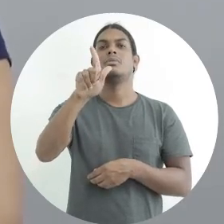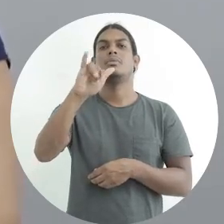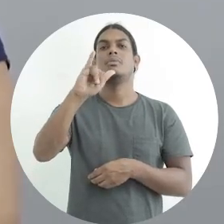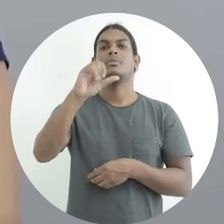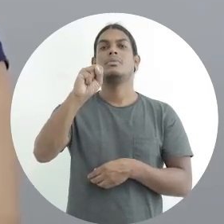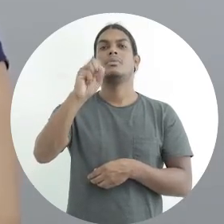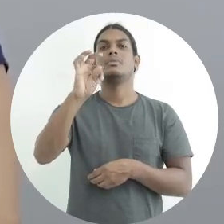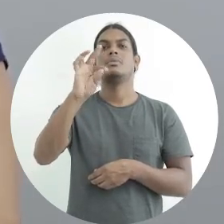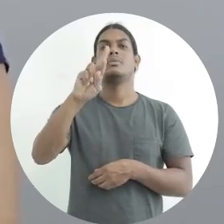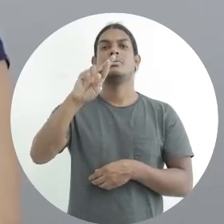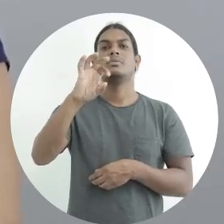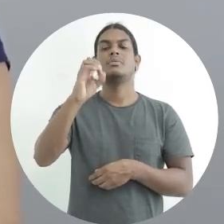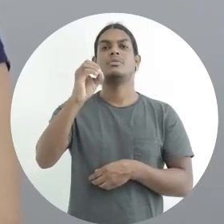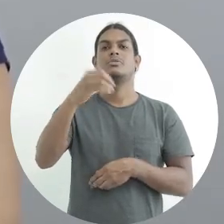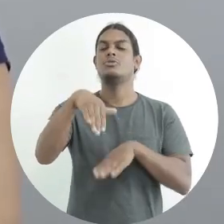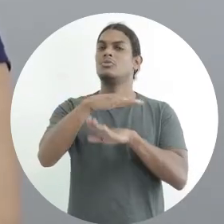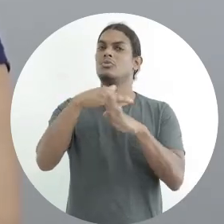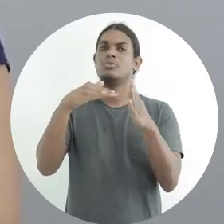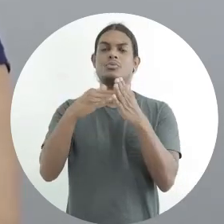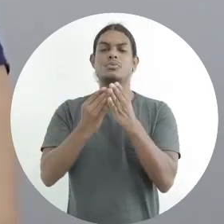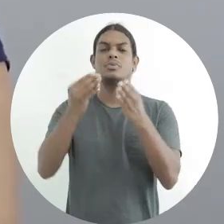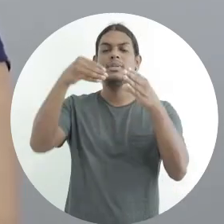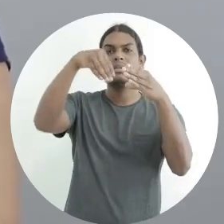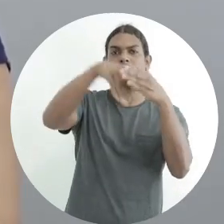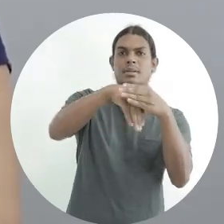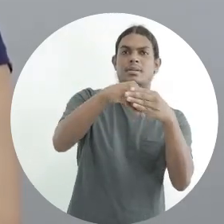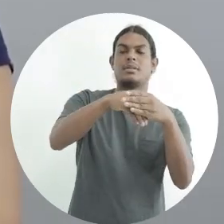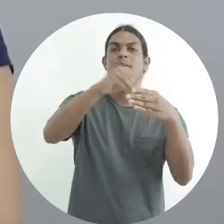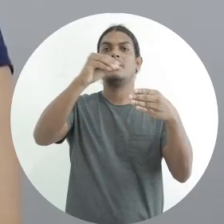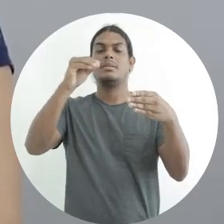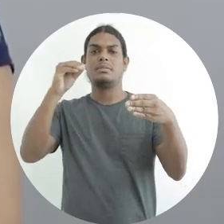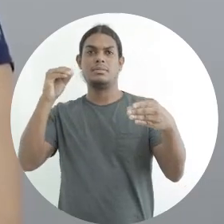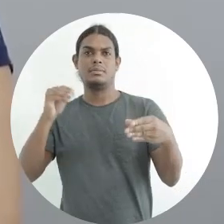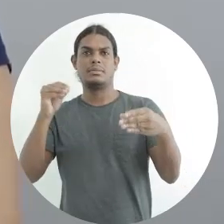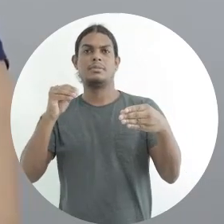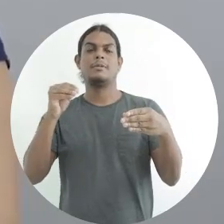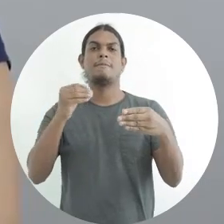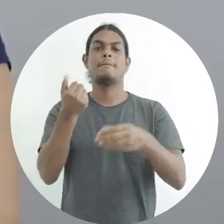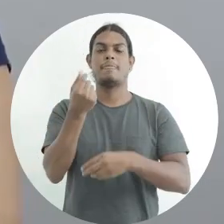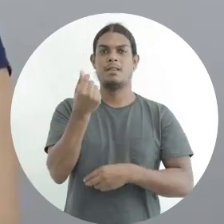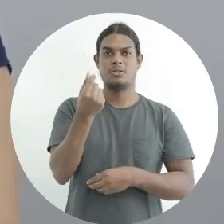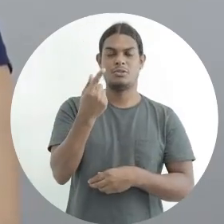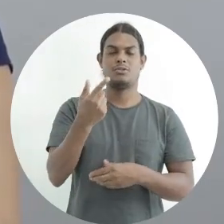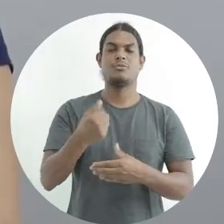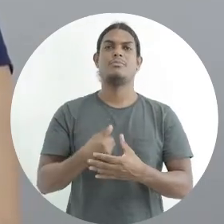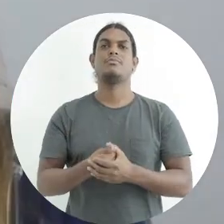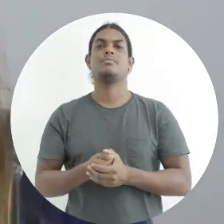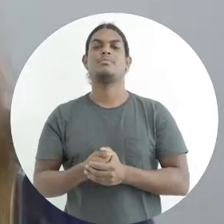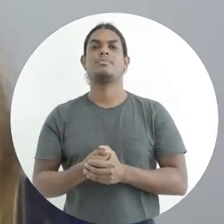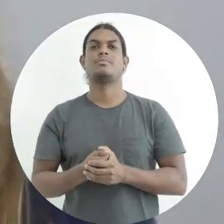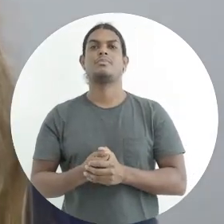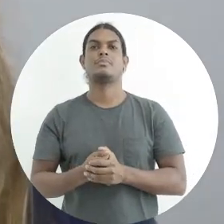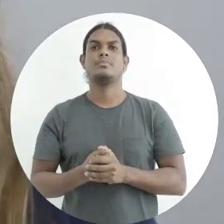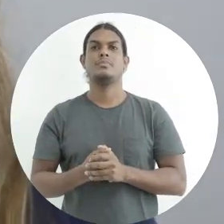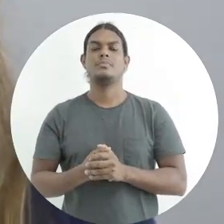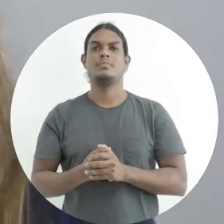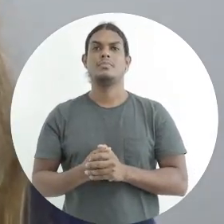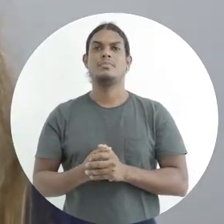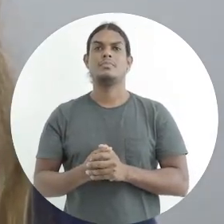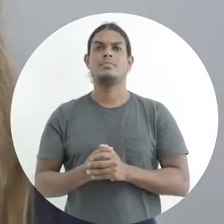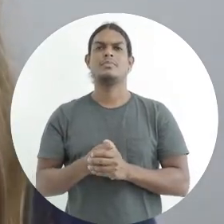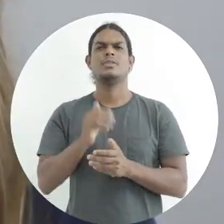sai em termos de moedas estrangeiras, que nós chamamos de divisas, numa economia, numa nação. Você já pensou do